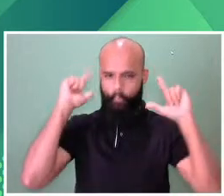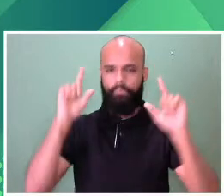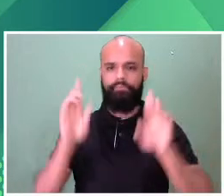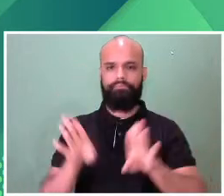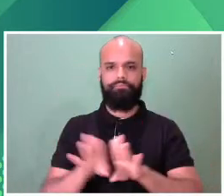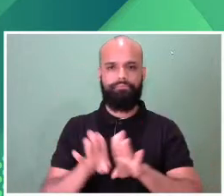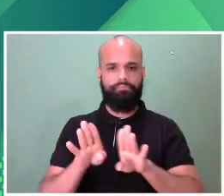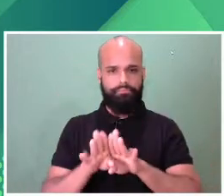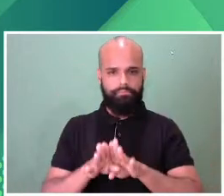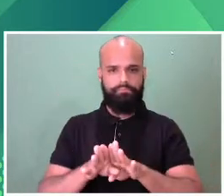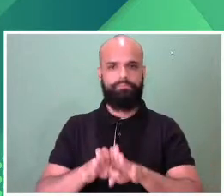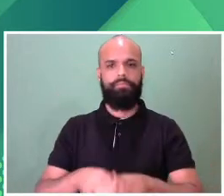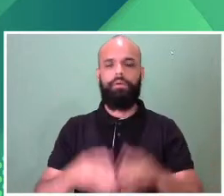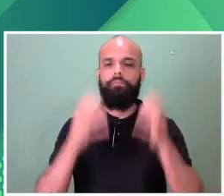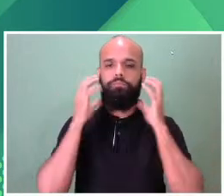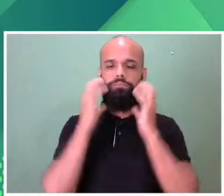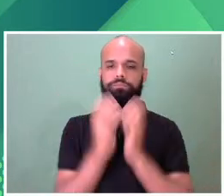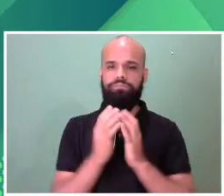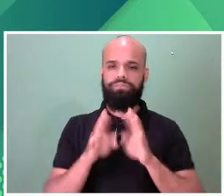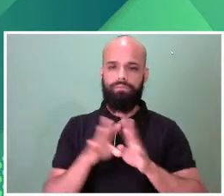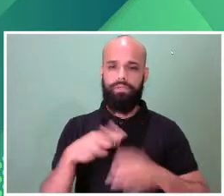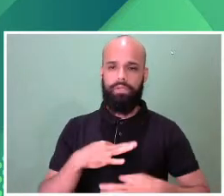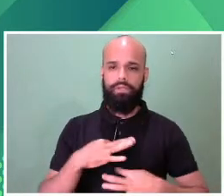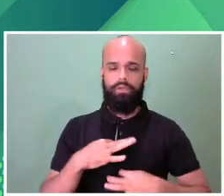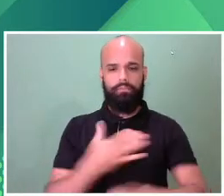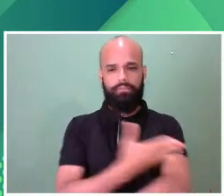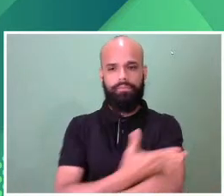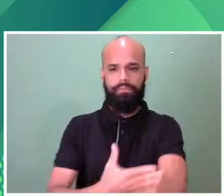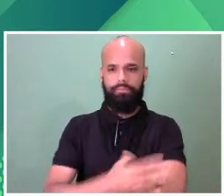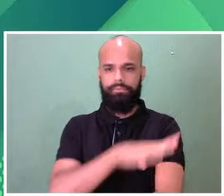bem volumosa, está vestindo uma camisa